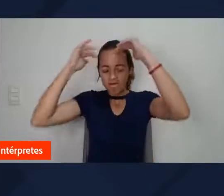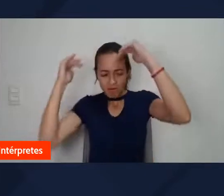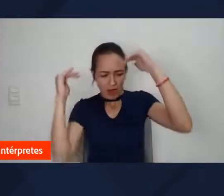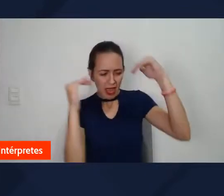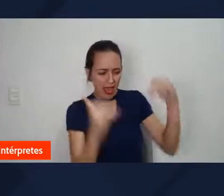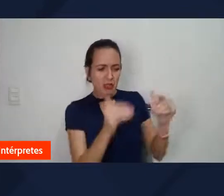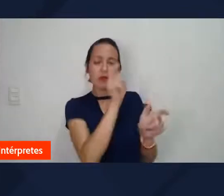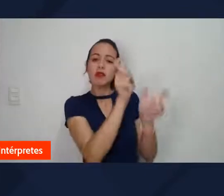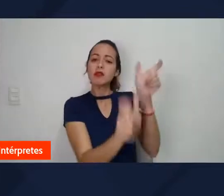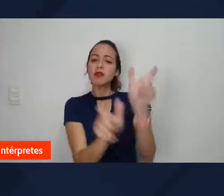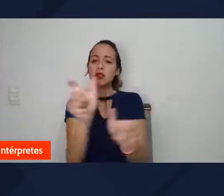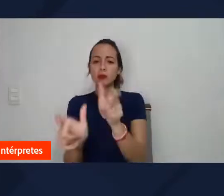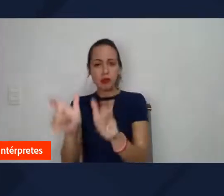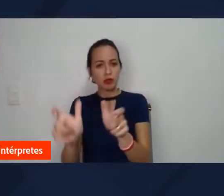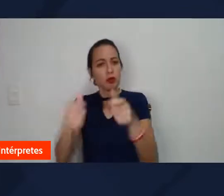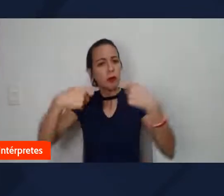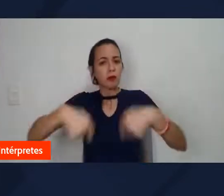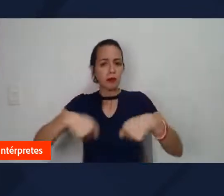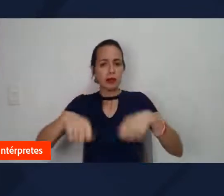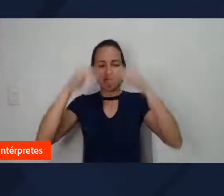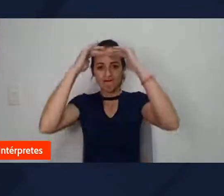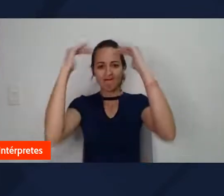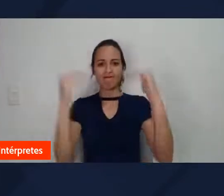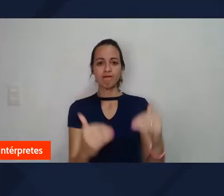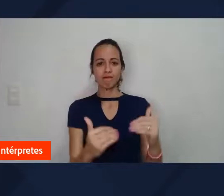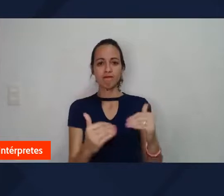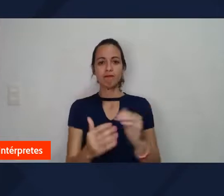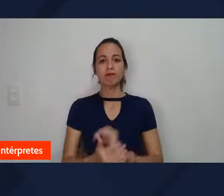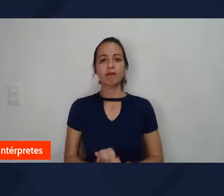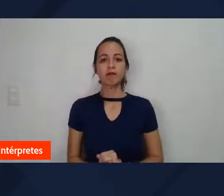pelo ambiente. Não